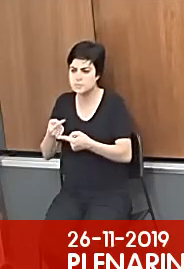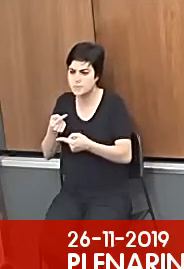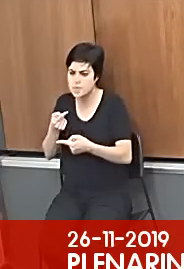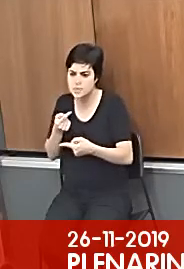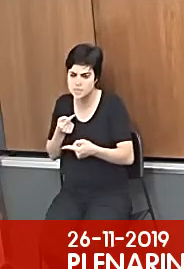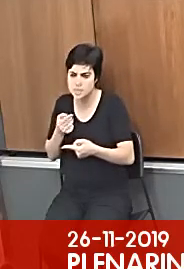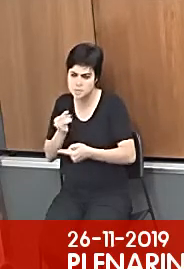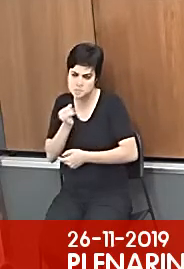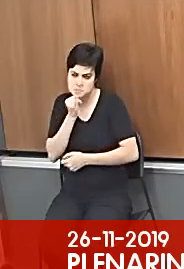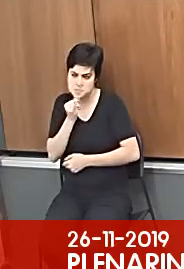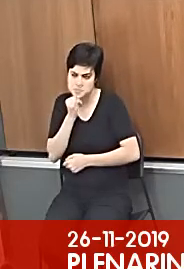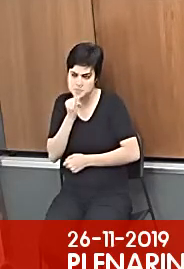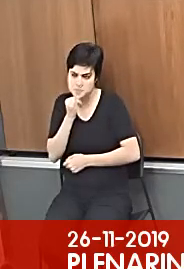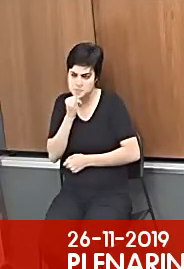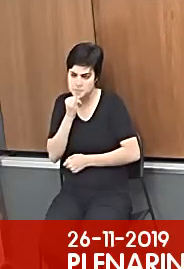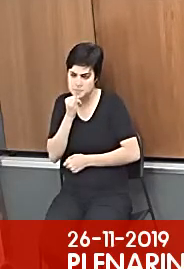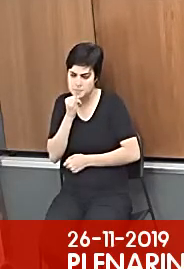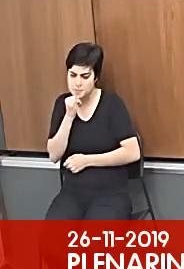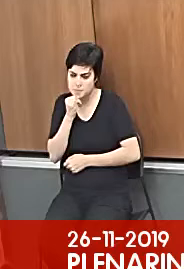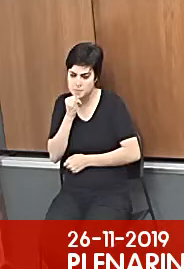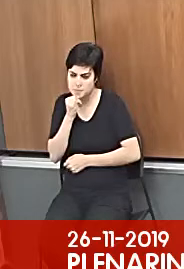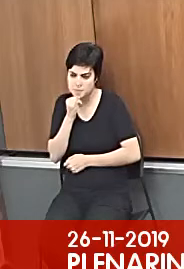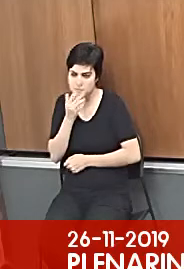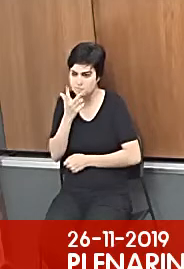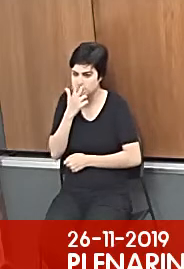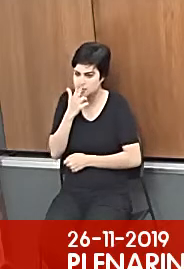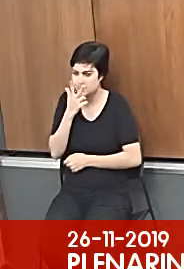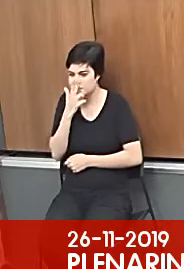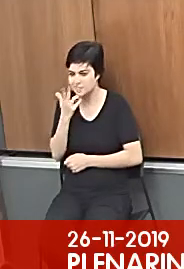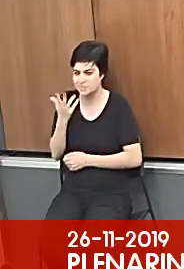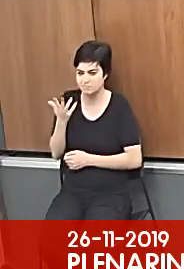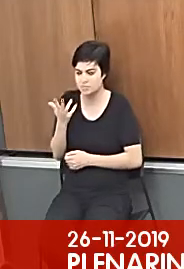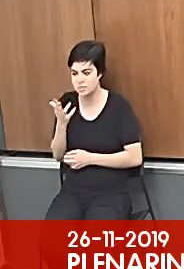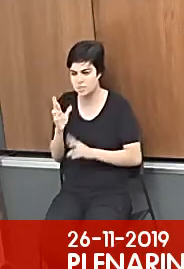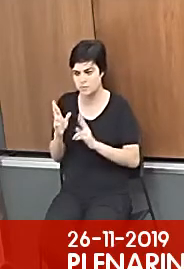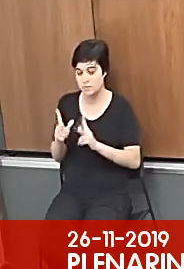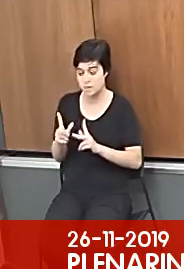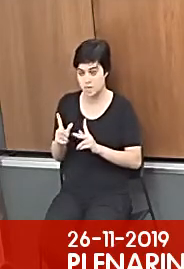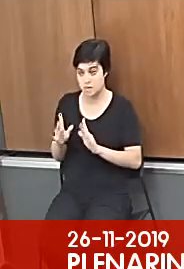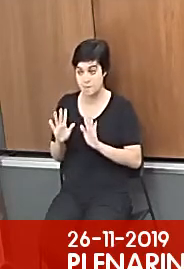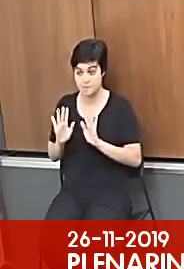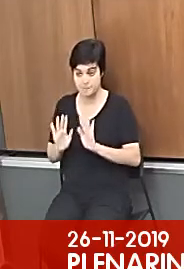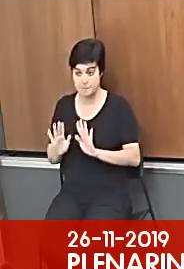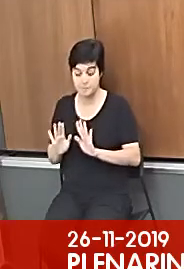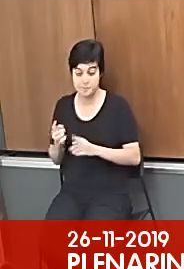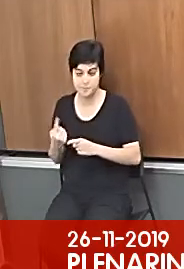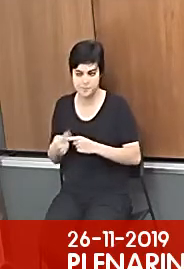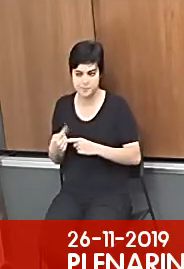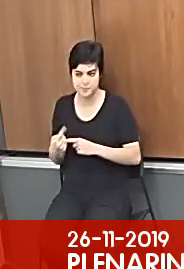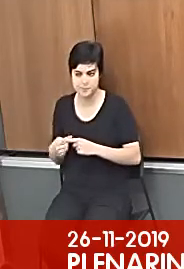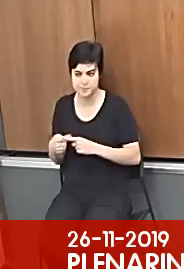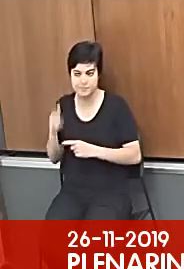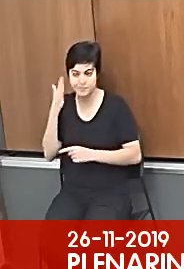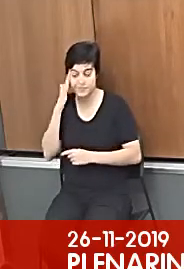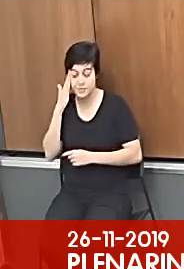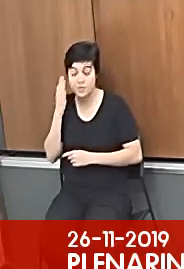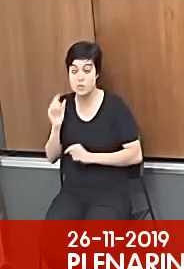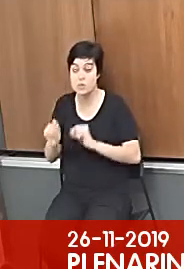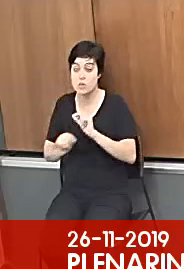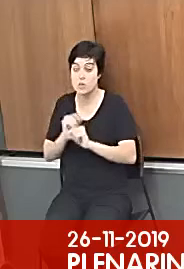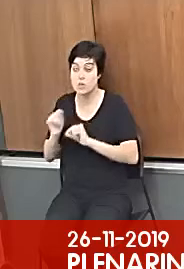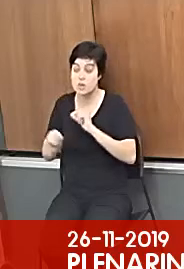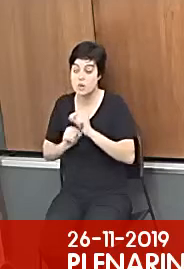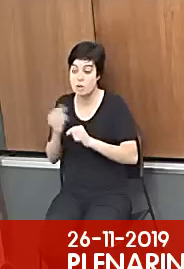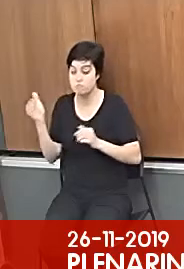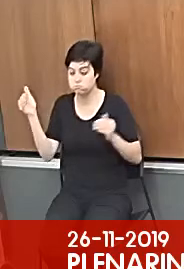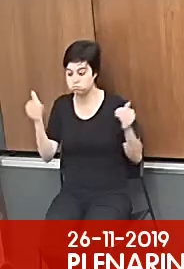uma ideia, vai ficar meio assim, fora de contexto, mas não, você vai trazendo pessoas para dentro